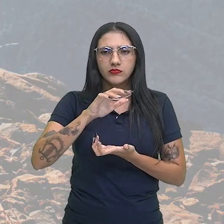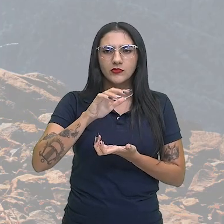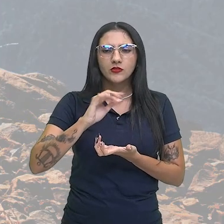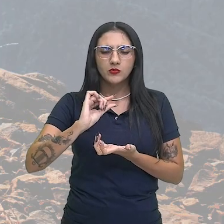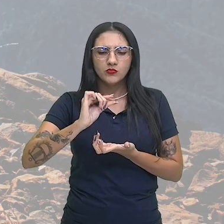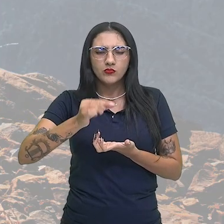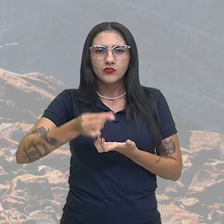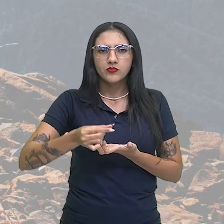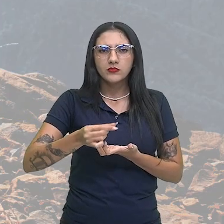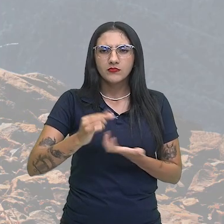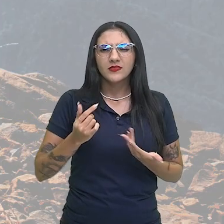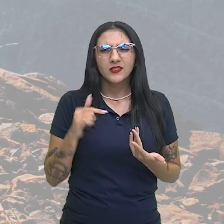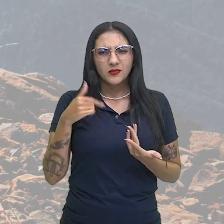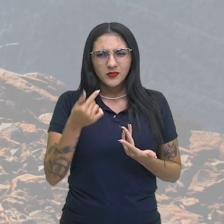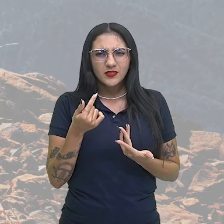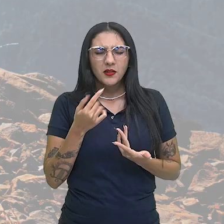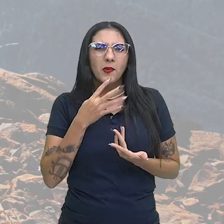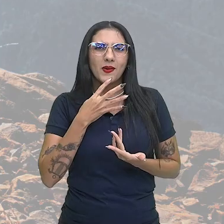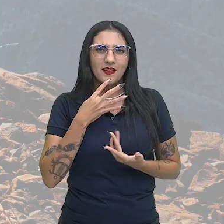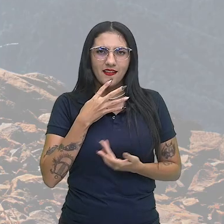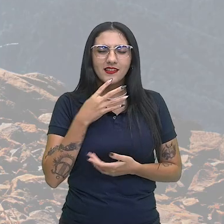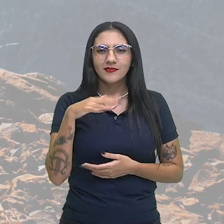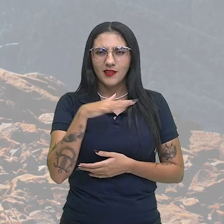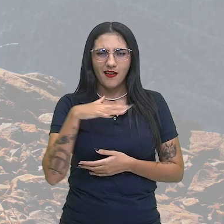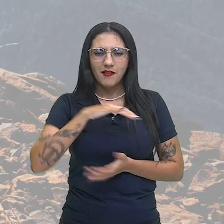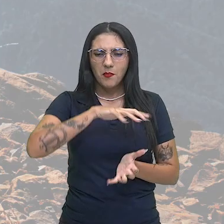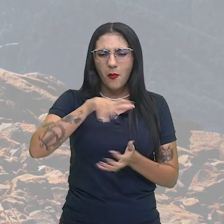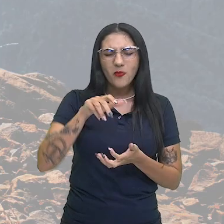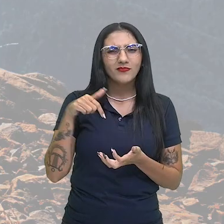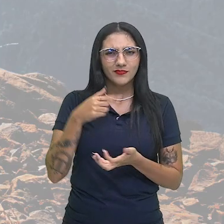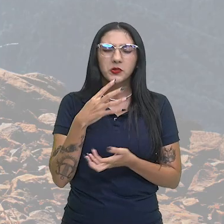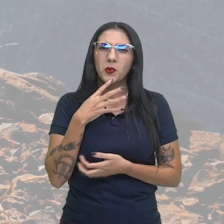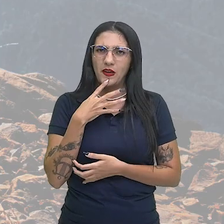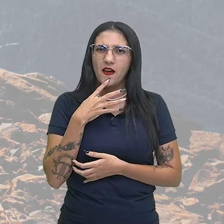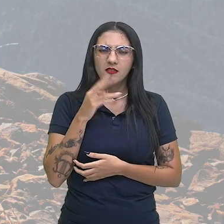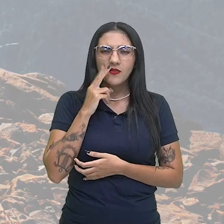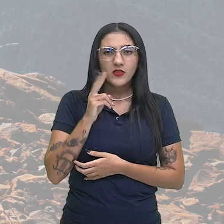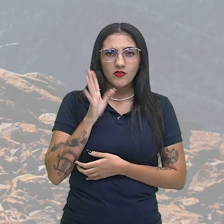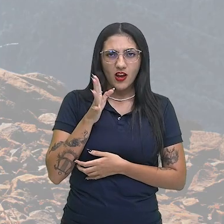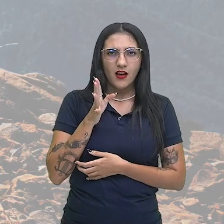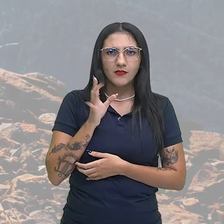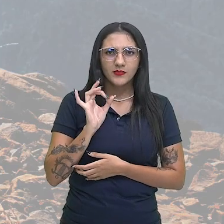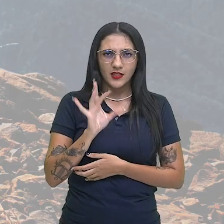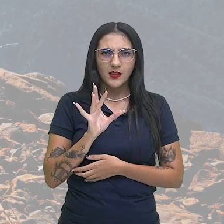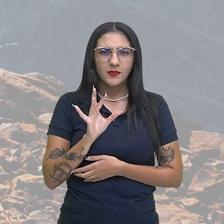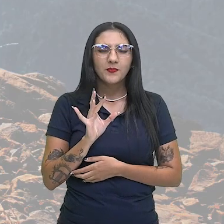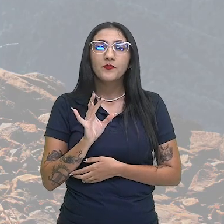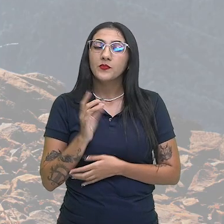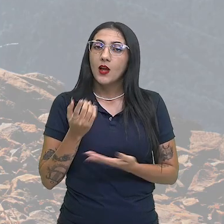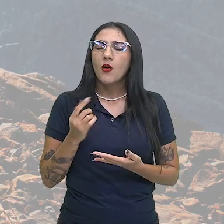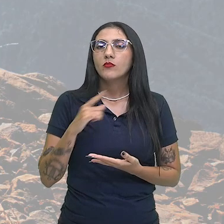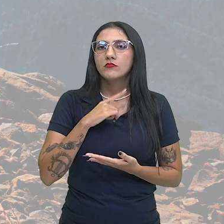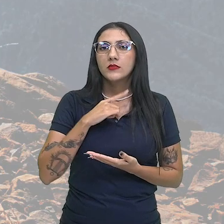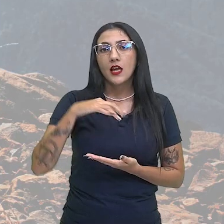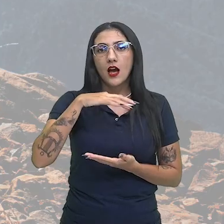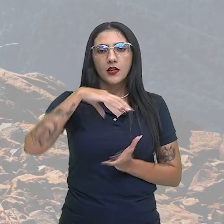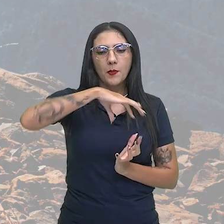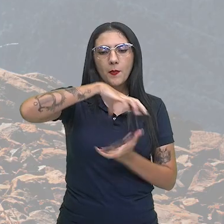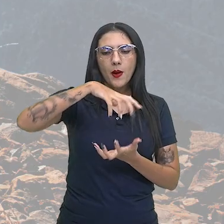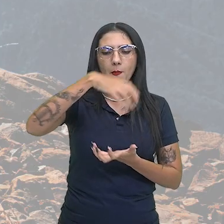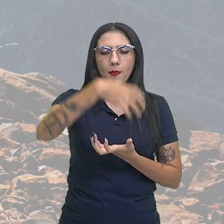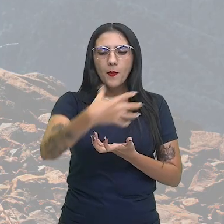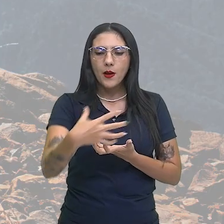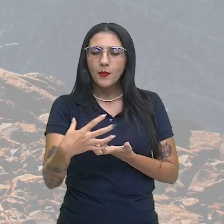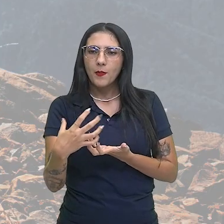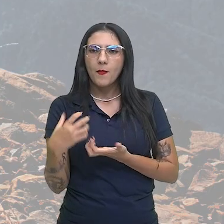do nosso... Sabe o nosso planeta como ele é? Vocês já viram o mapa mundi, vocês sabem que o nosso planeta ele é todo dividido, né? Tem os continentes, a